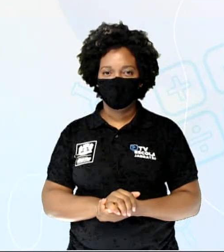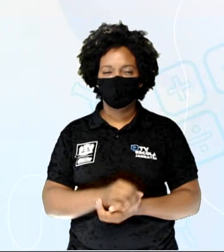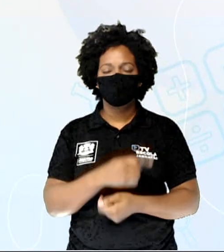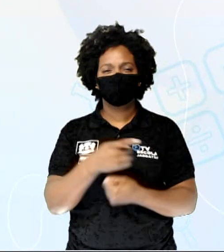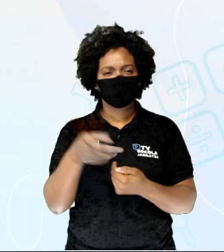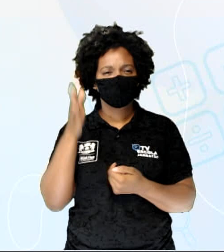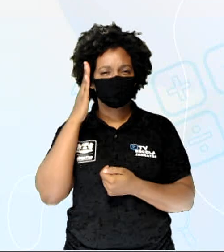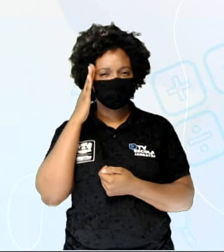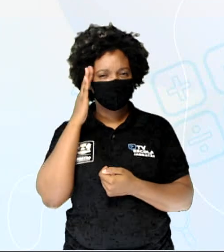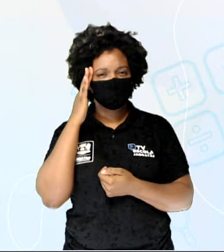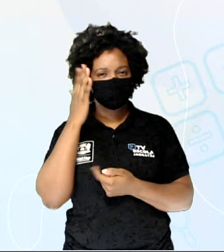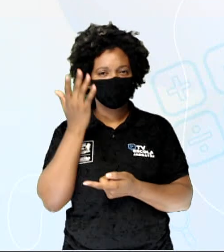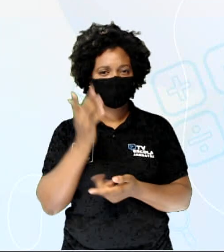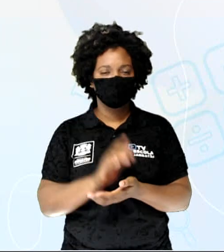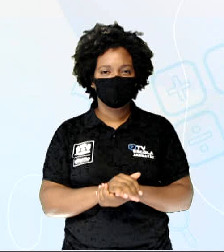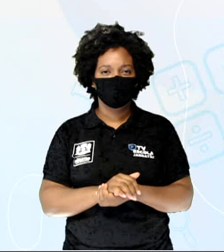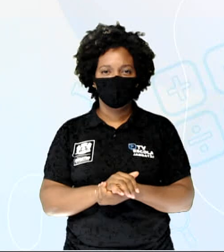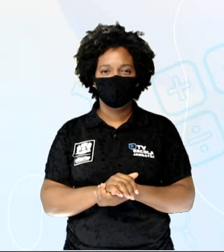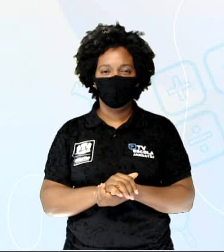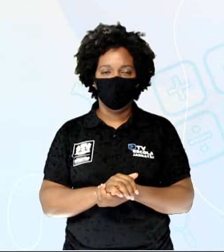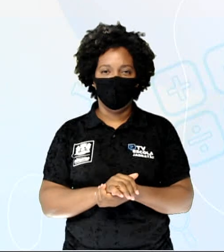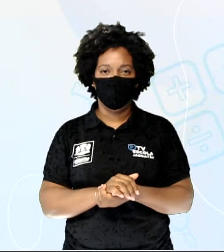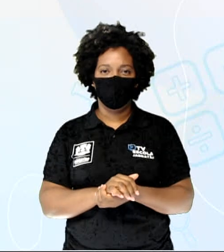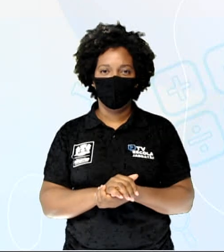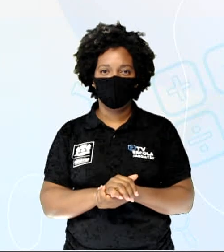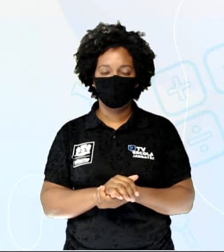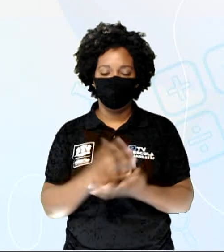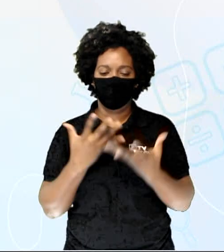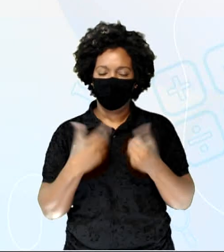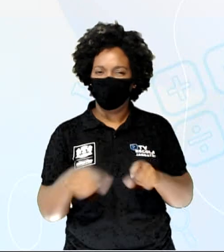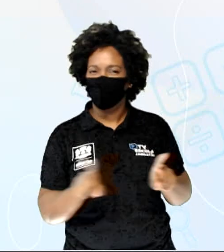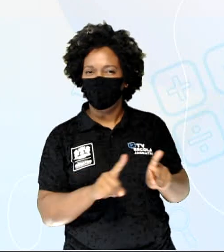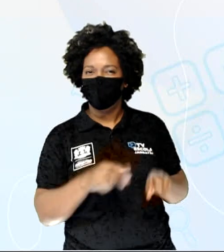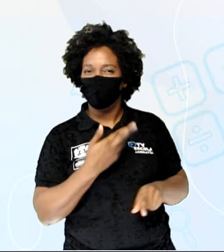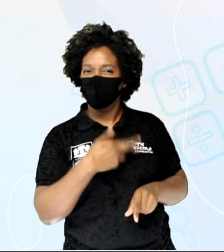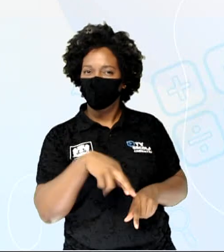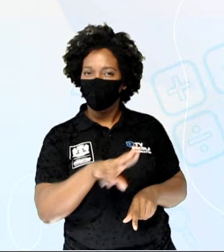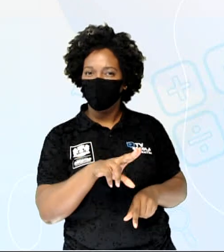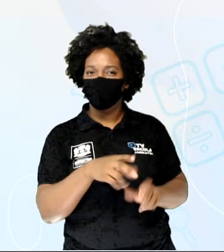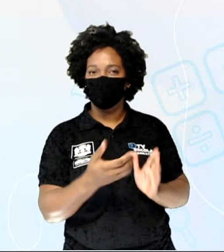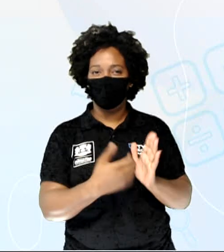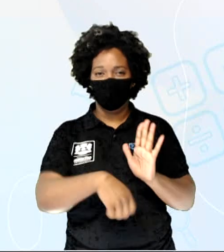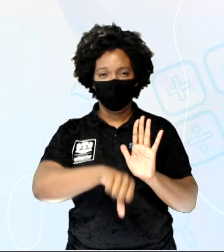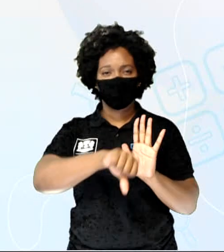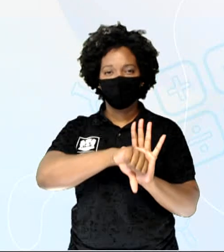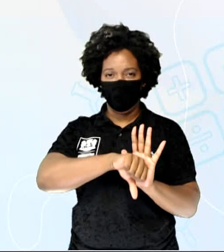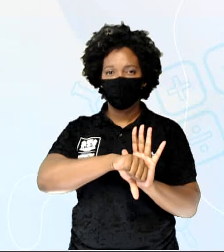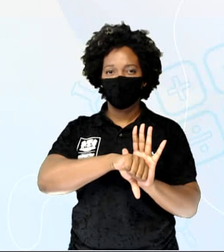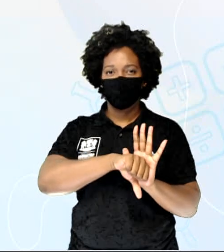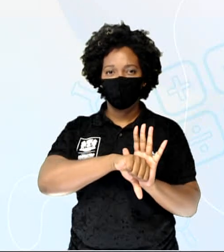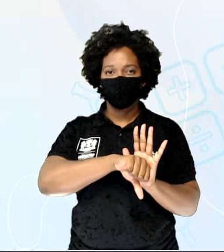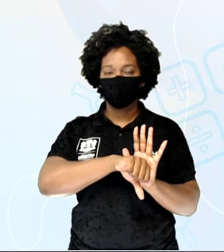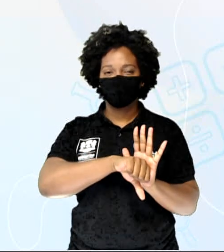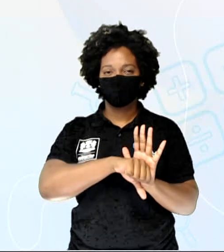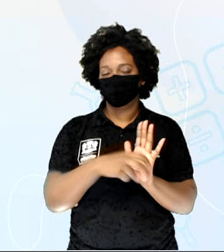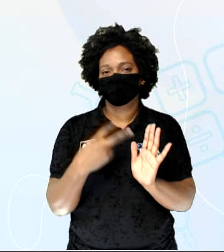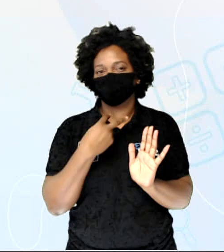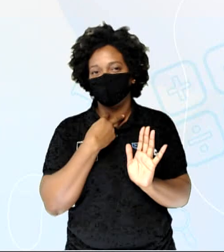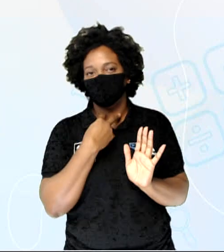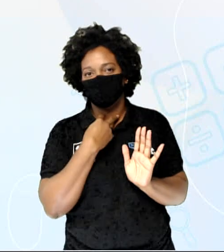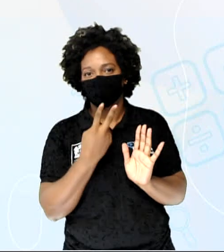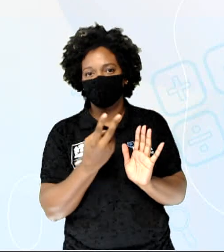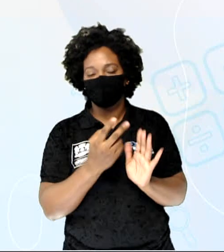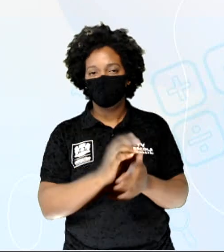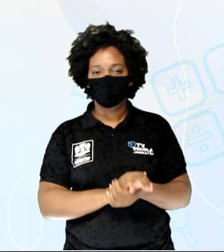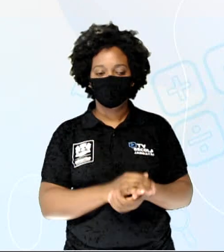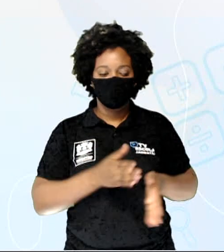Você sabia? Intolerância religiosa é crime. Praticar, induzir